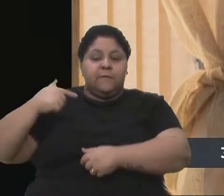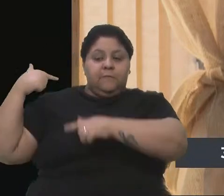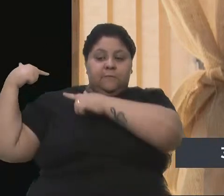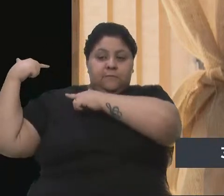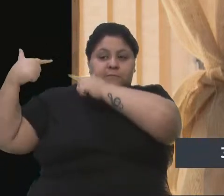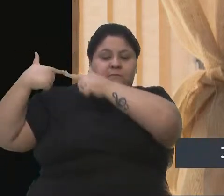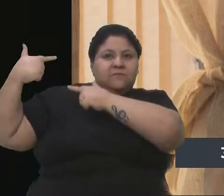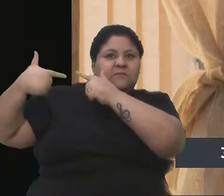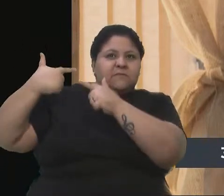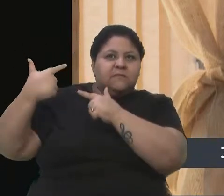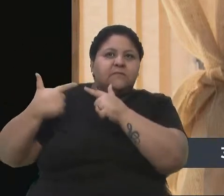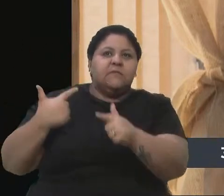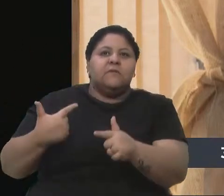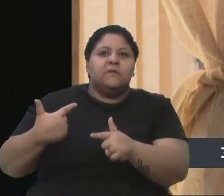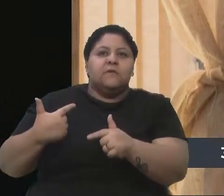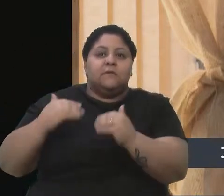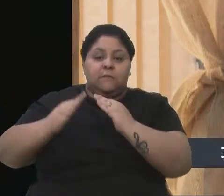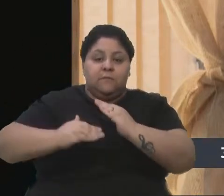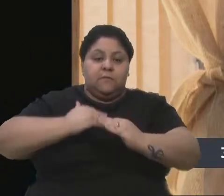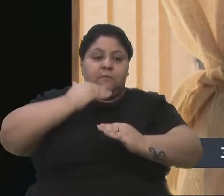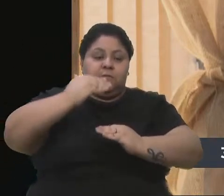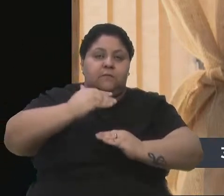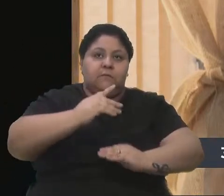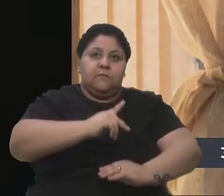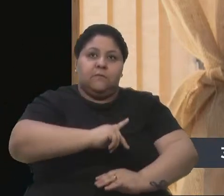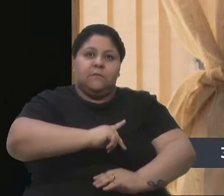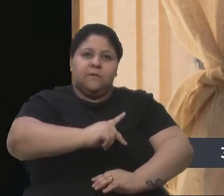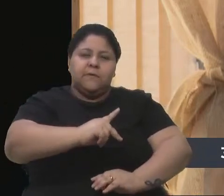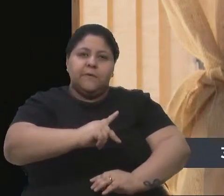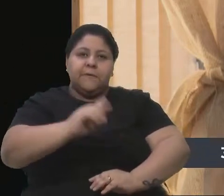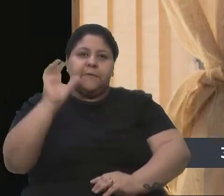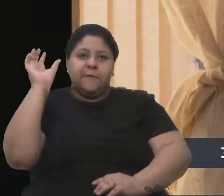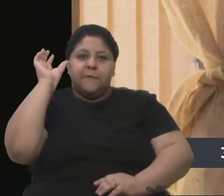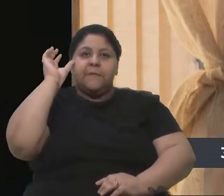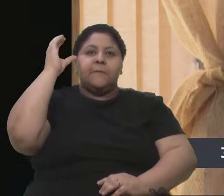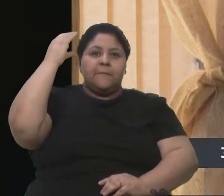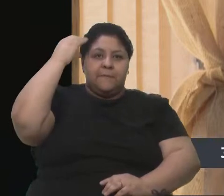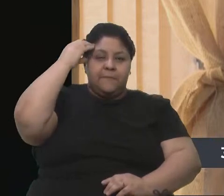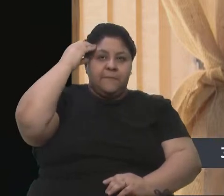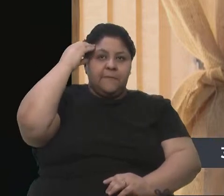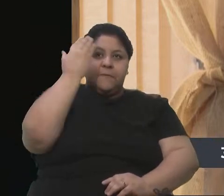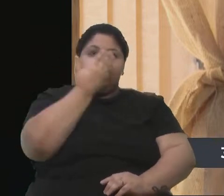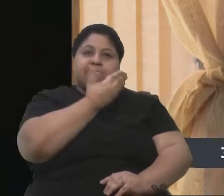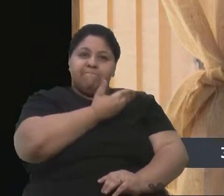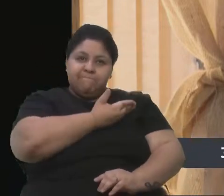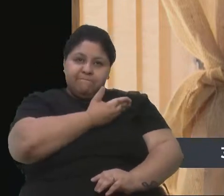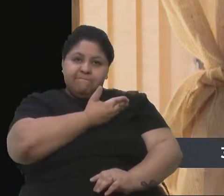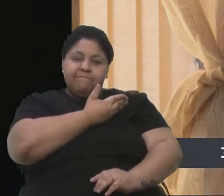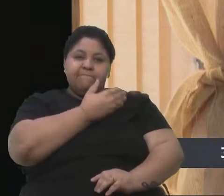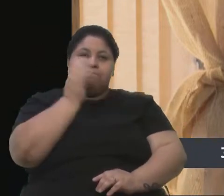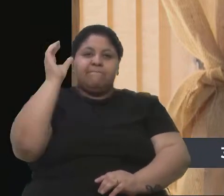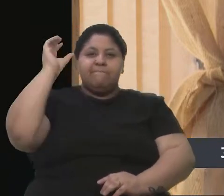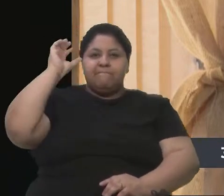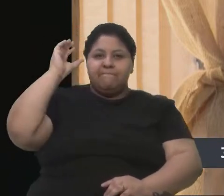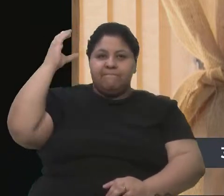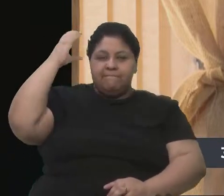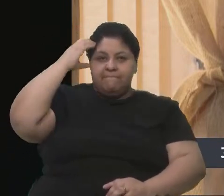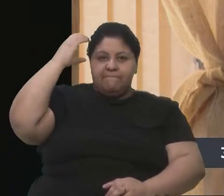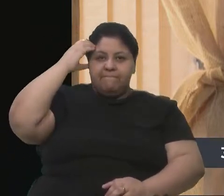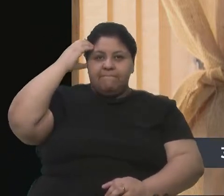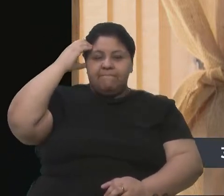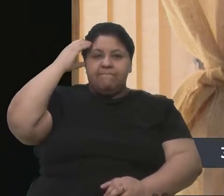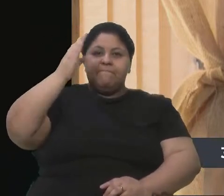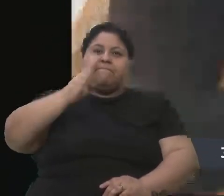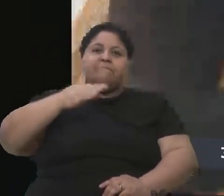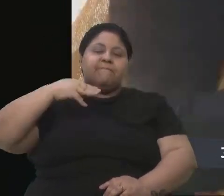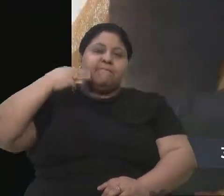Tradicionalismo, essa frente presidida pelo colega Almir Cadori. E aí, então, aos colegas Almir Cadori, Alexandre